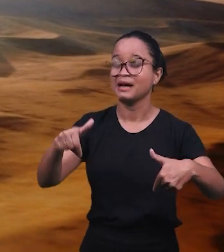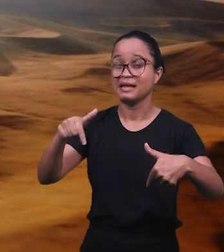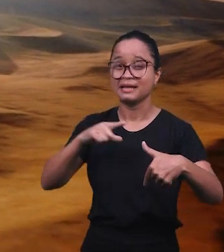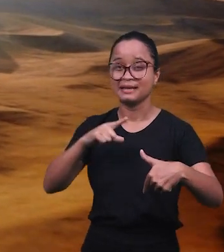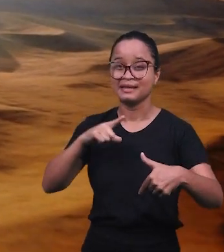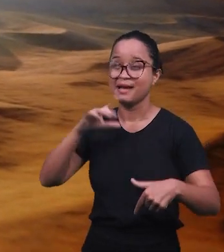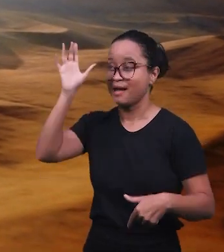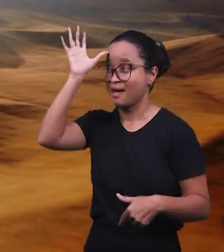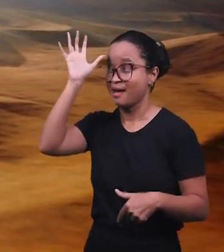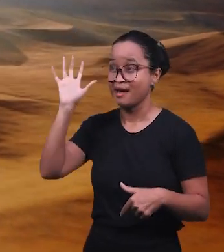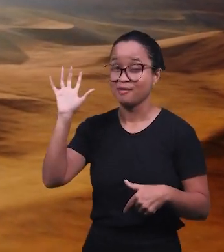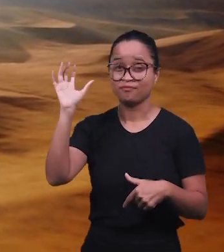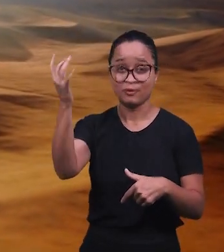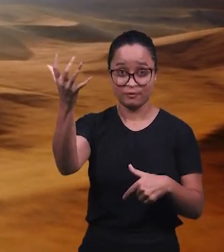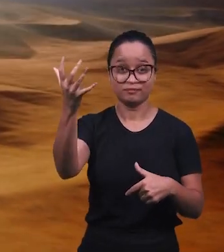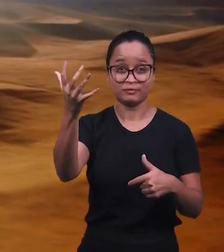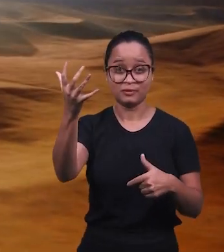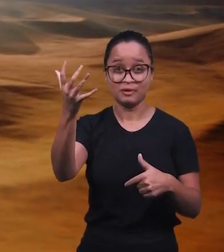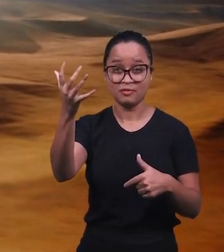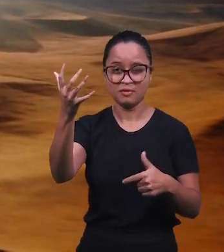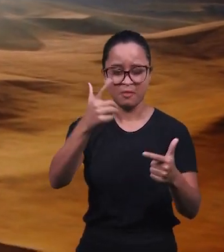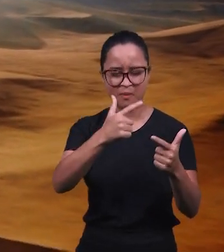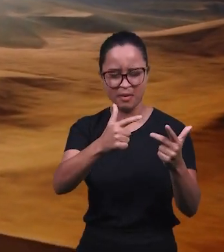Ele dá a